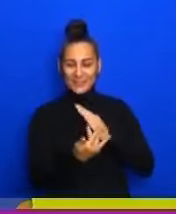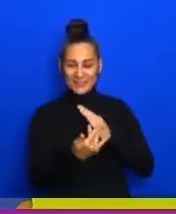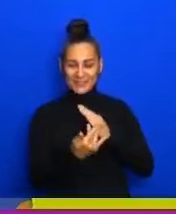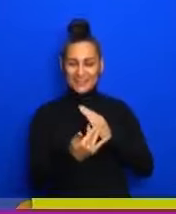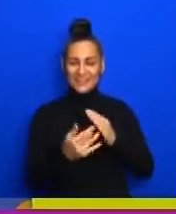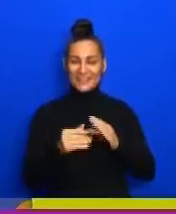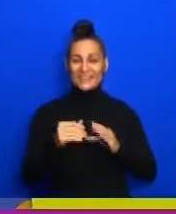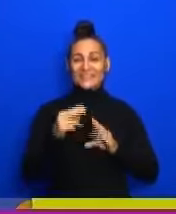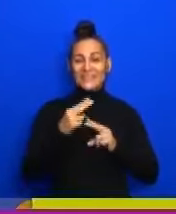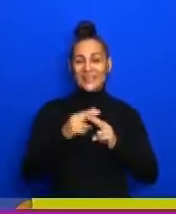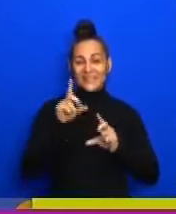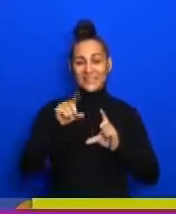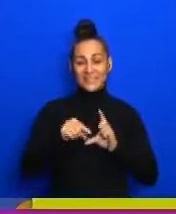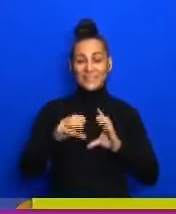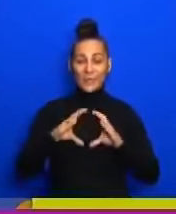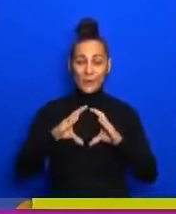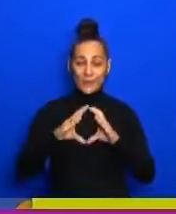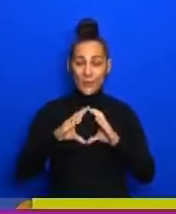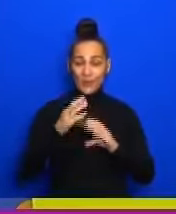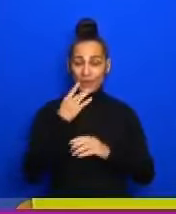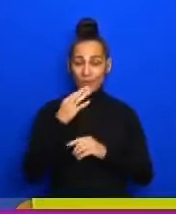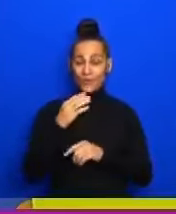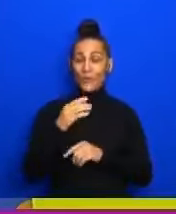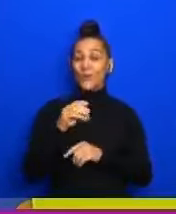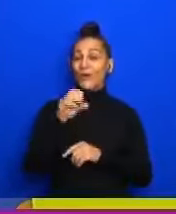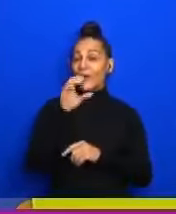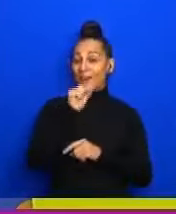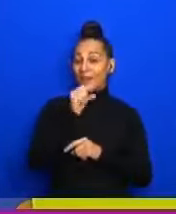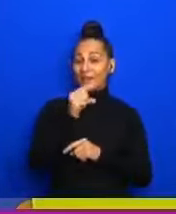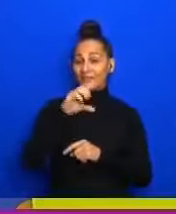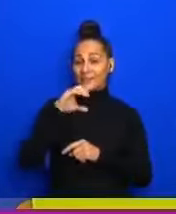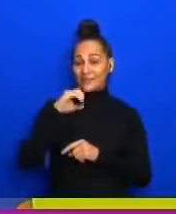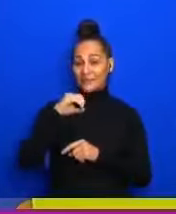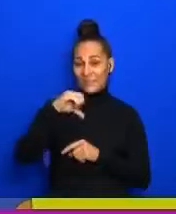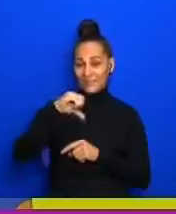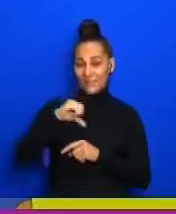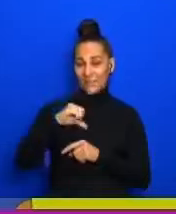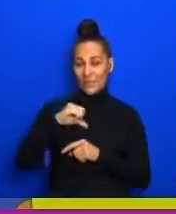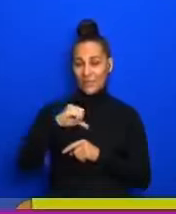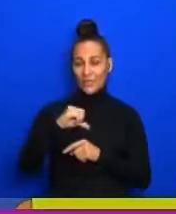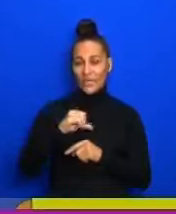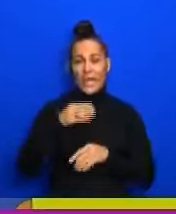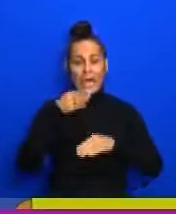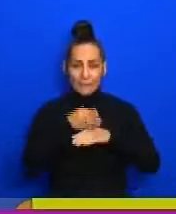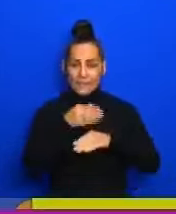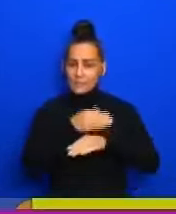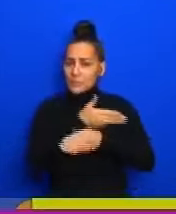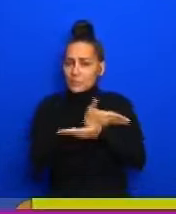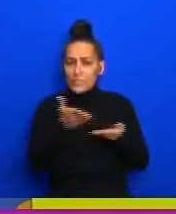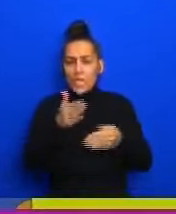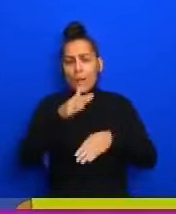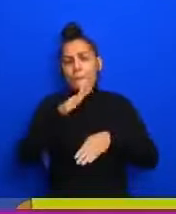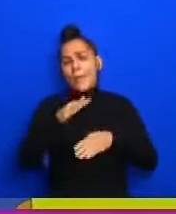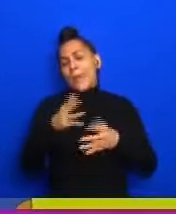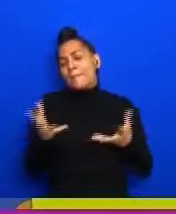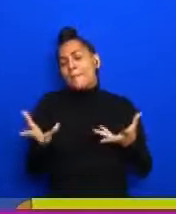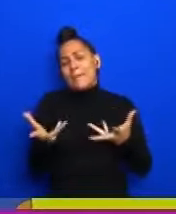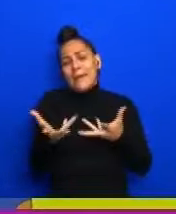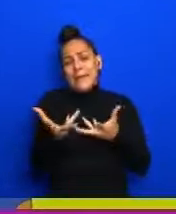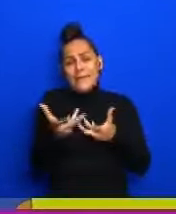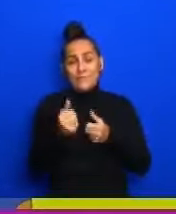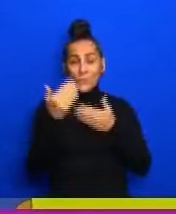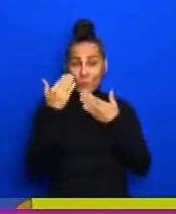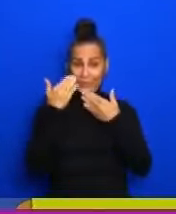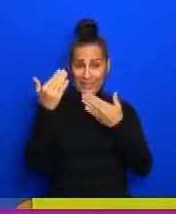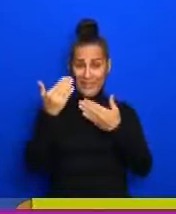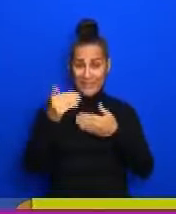hein? 09. Bola laranja. O engajamento de vocês é espetacular.